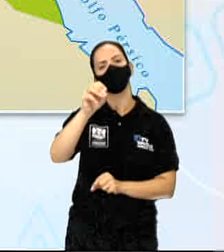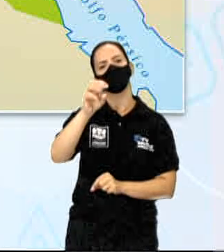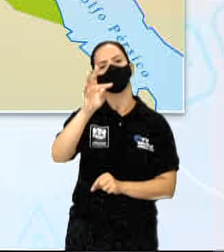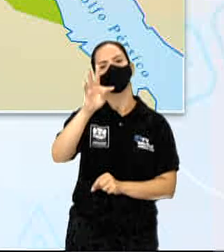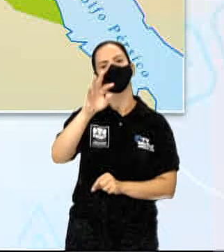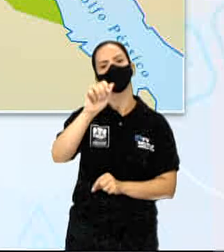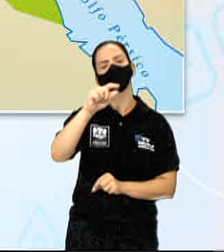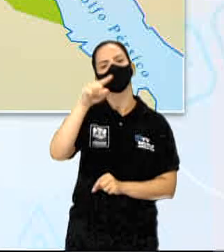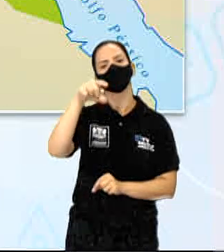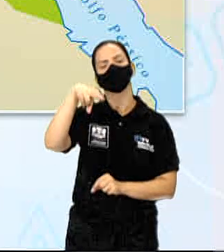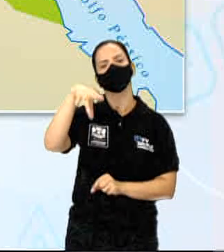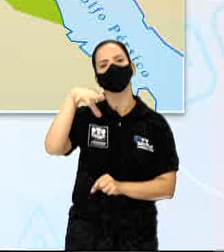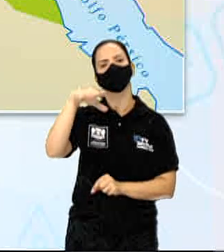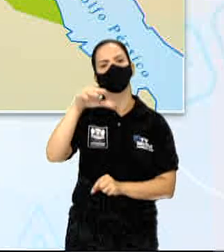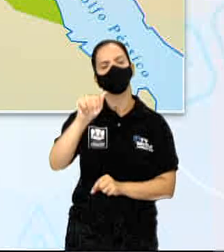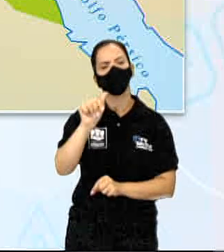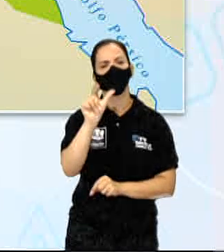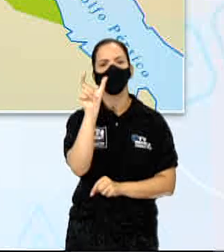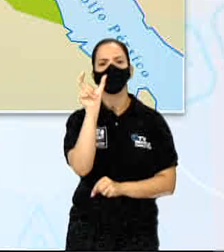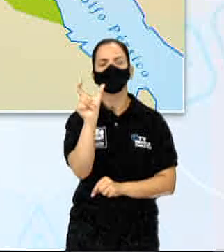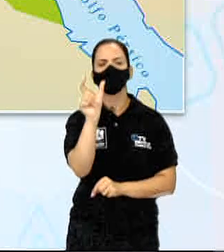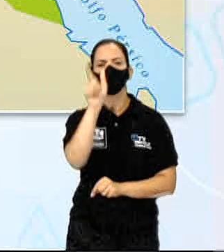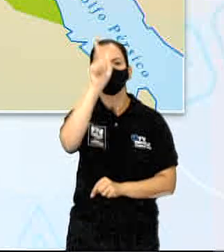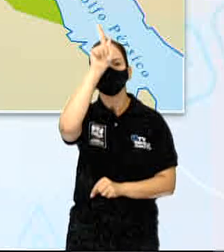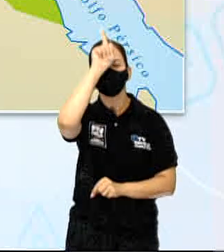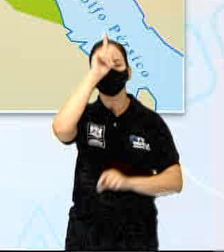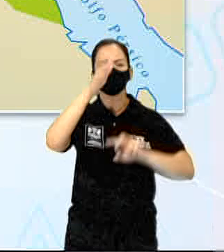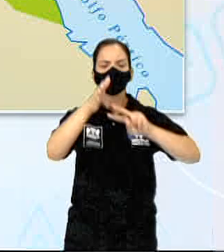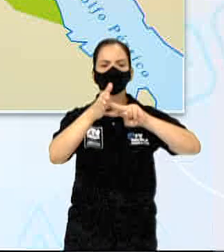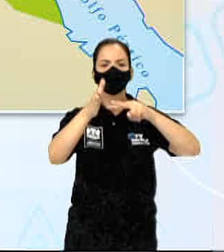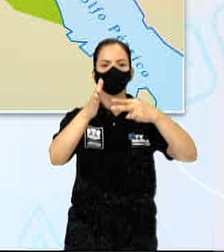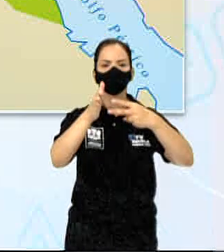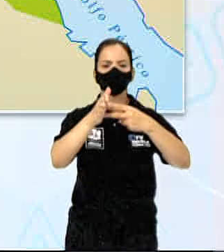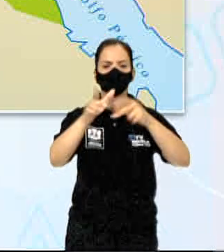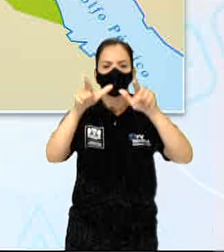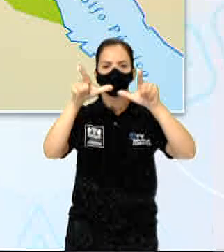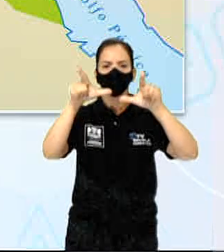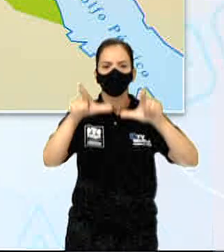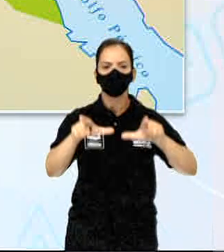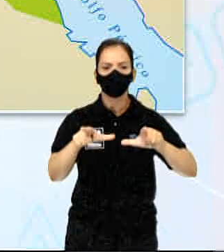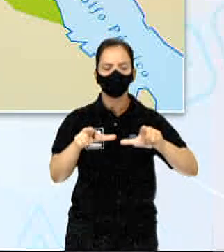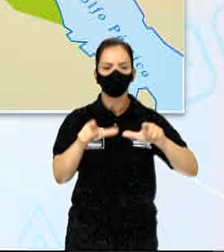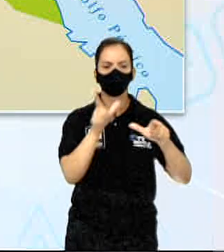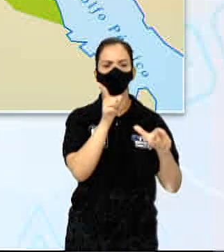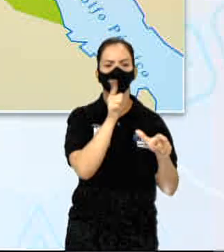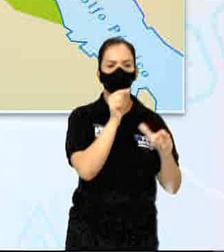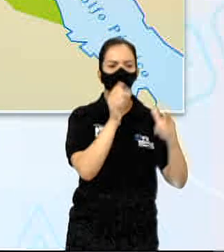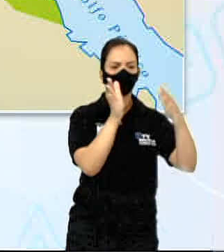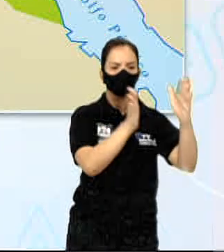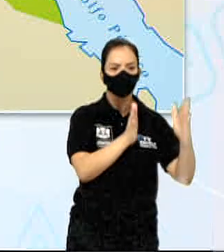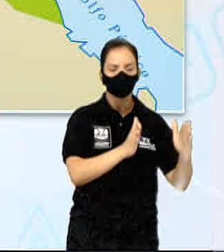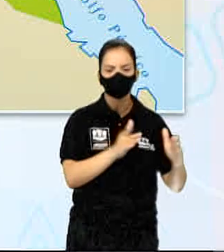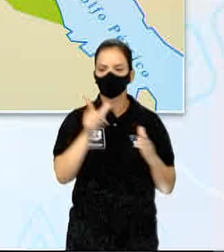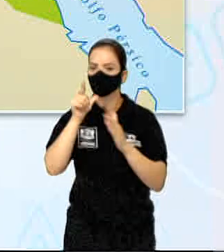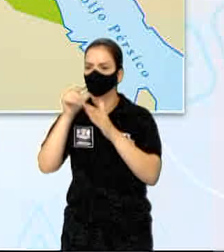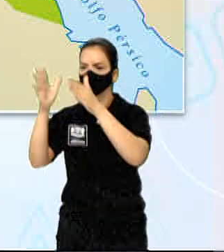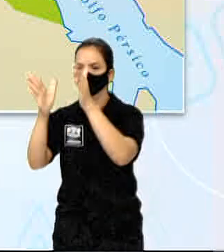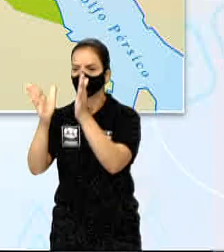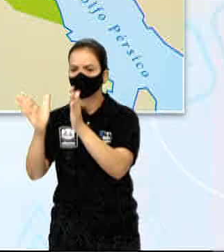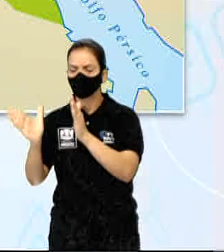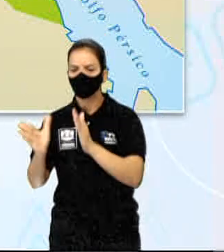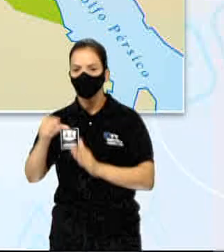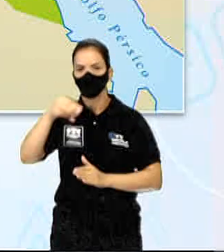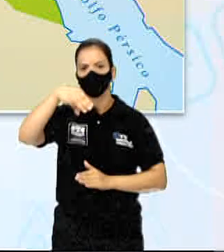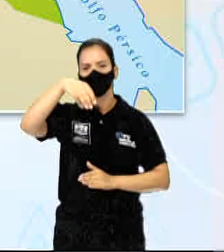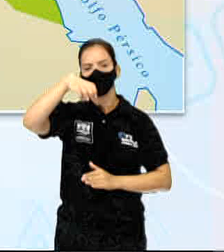Grécia, tá certo? Grego. E ele significa nada mais do que terra entre rios. Meso significa meio